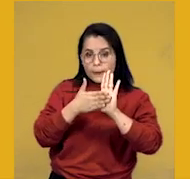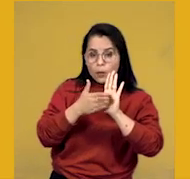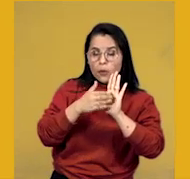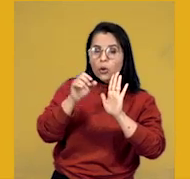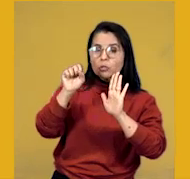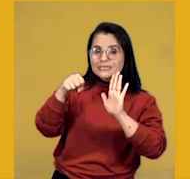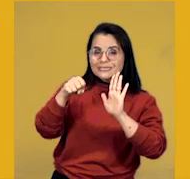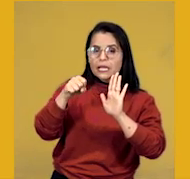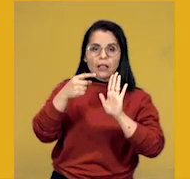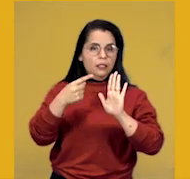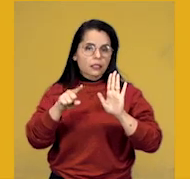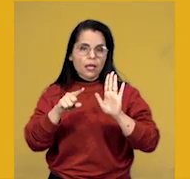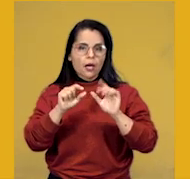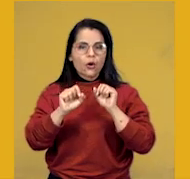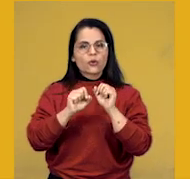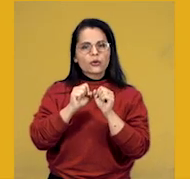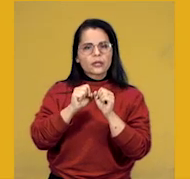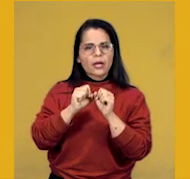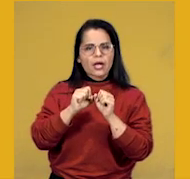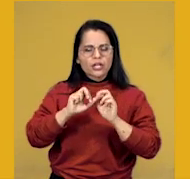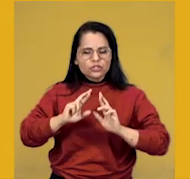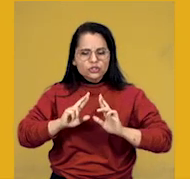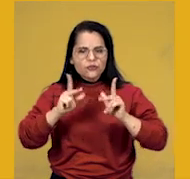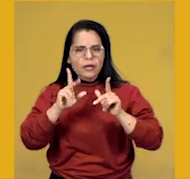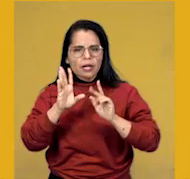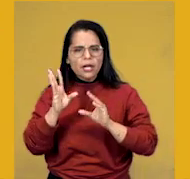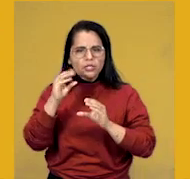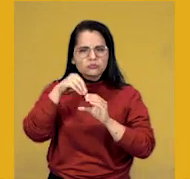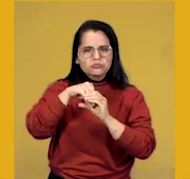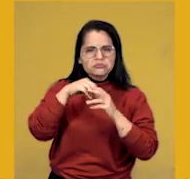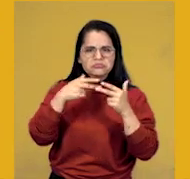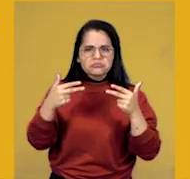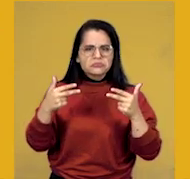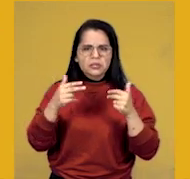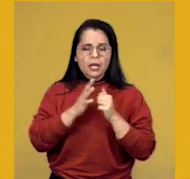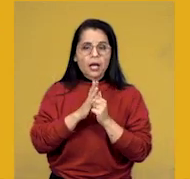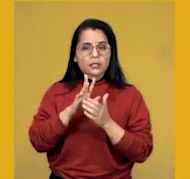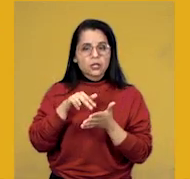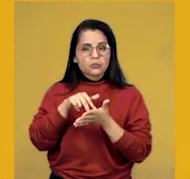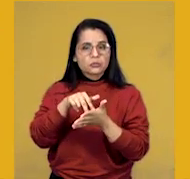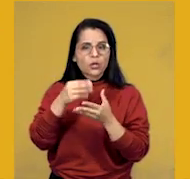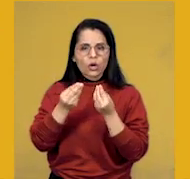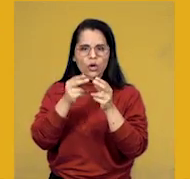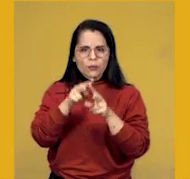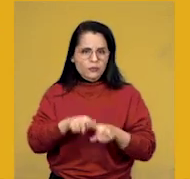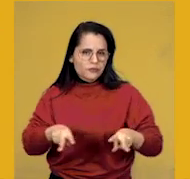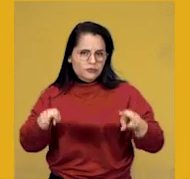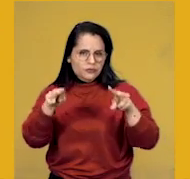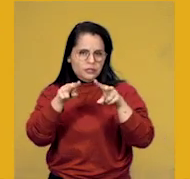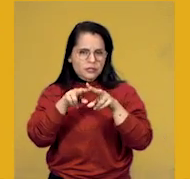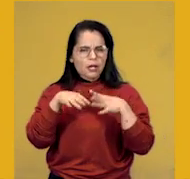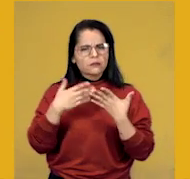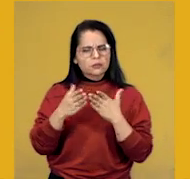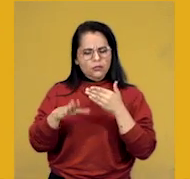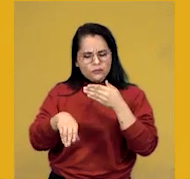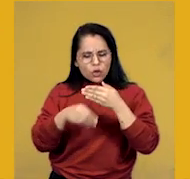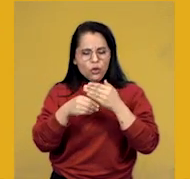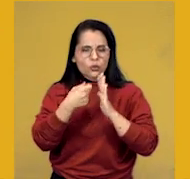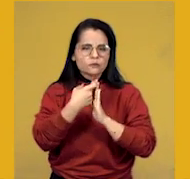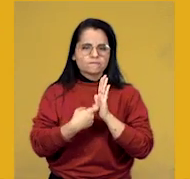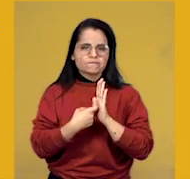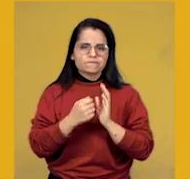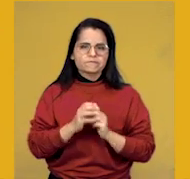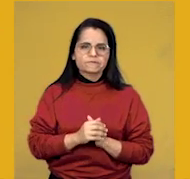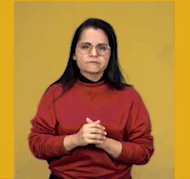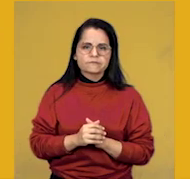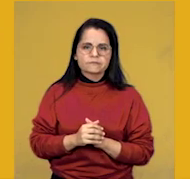que isso saia, que isso aumente, que isso seja acrescentado, que se mude essa postura ou essa visão. Então você vai concluir o texto.